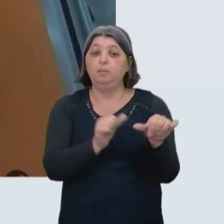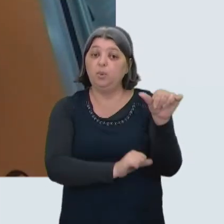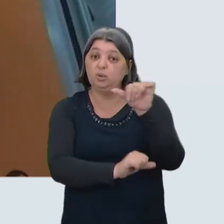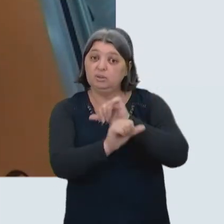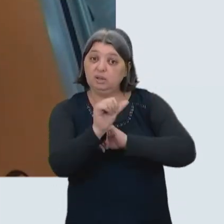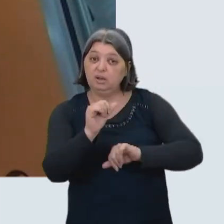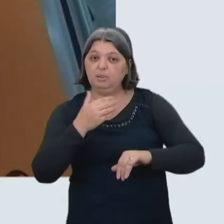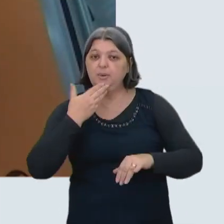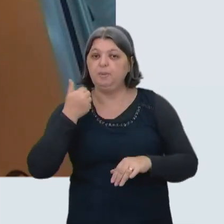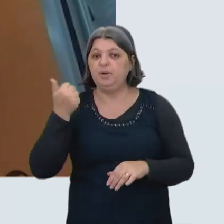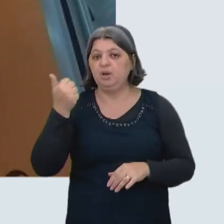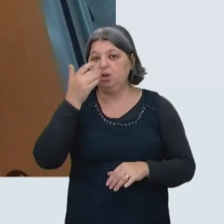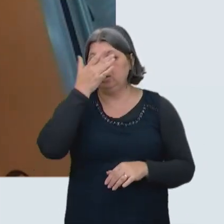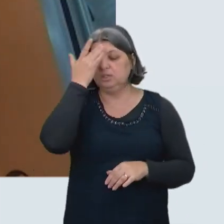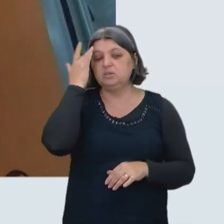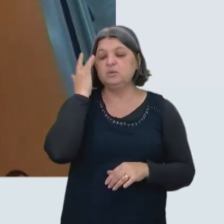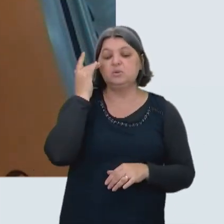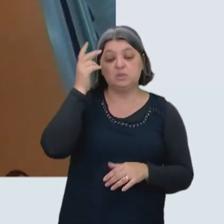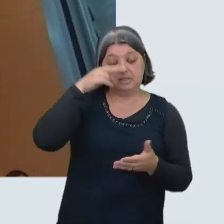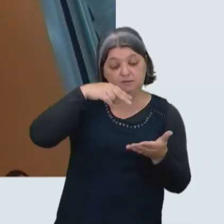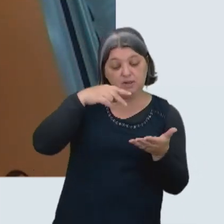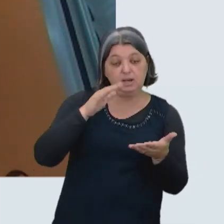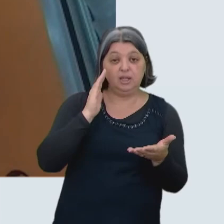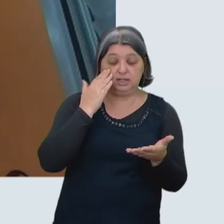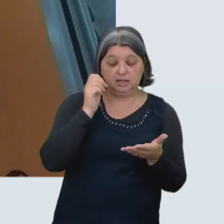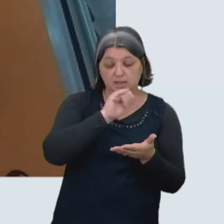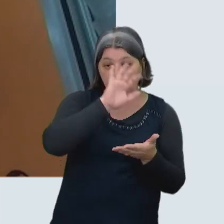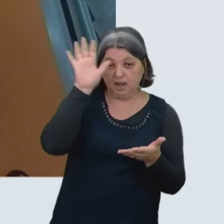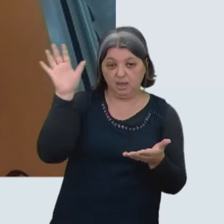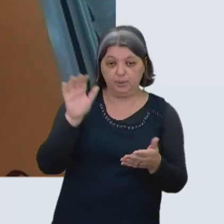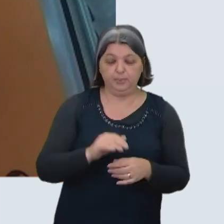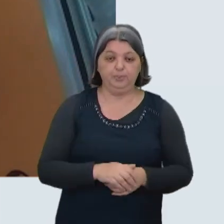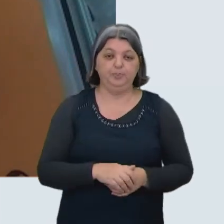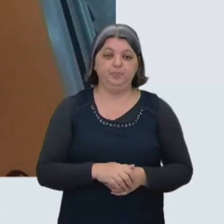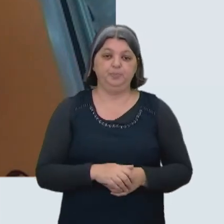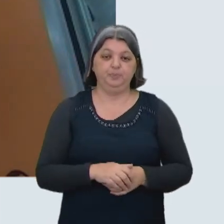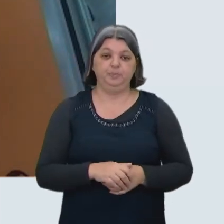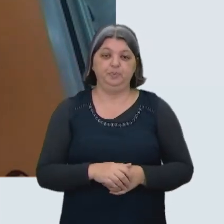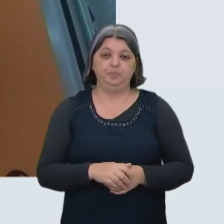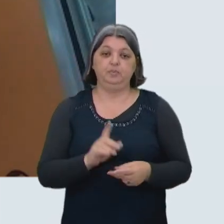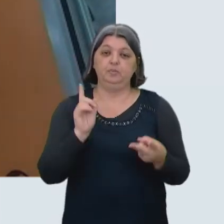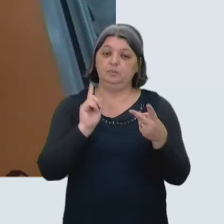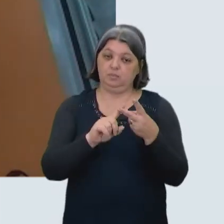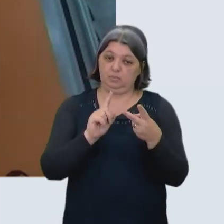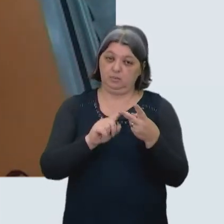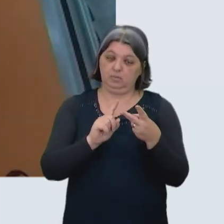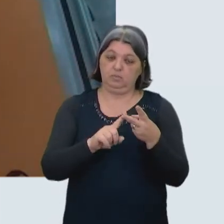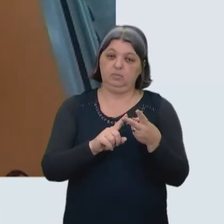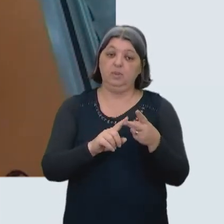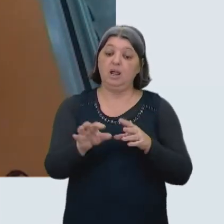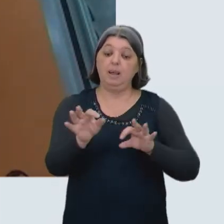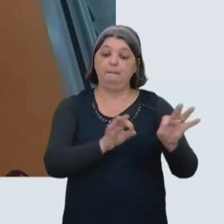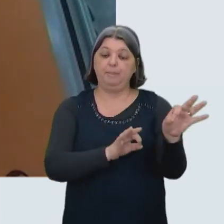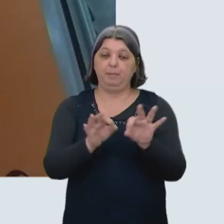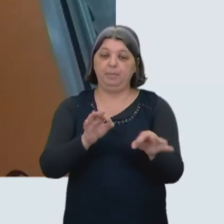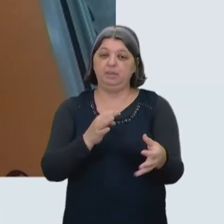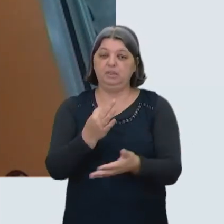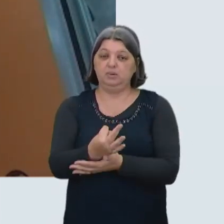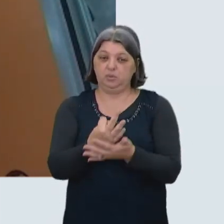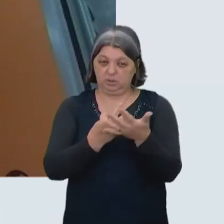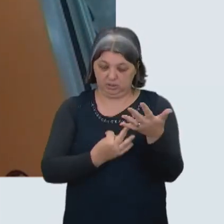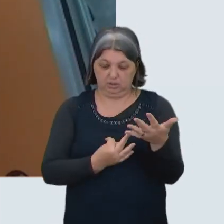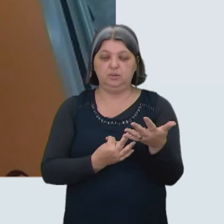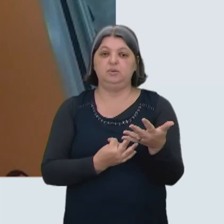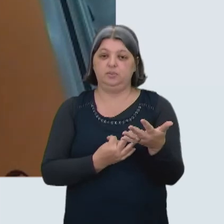melhor entendimento do receptor, né. Já na preparação de texto, que é essa